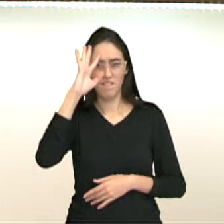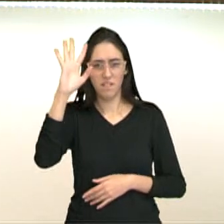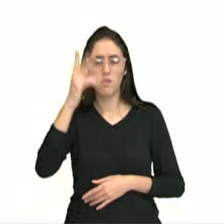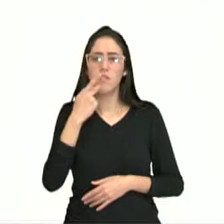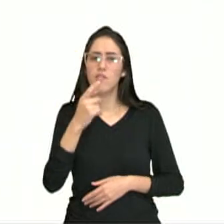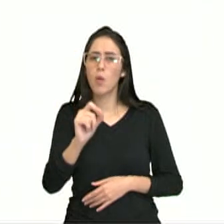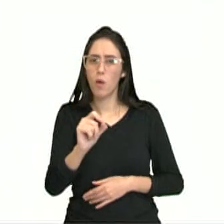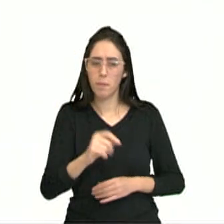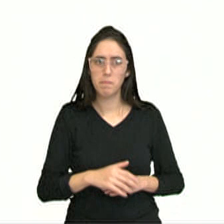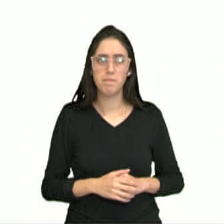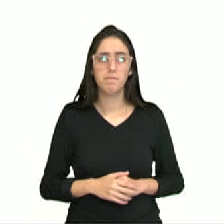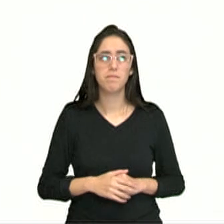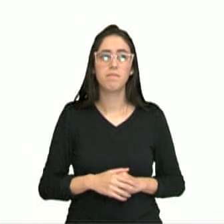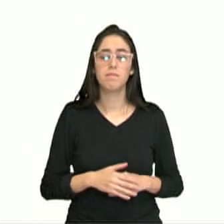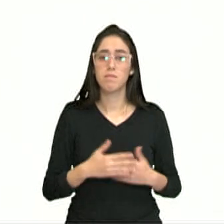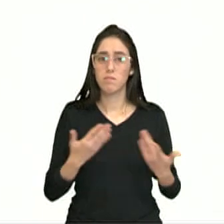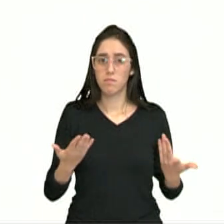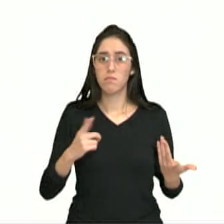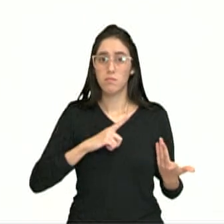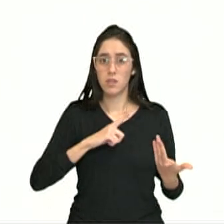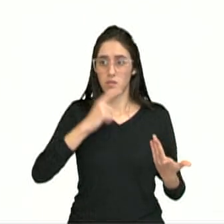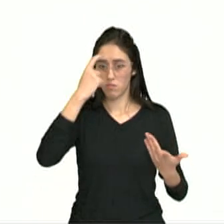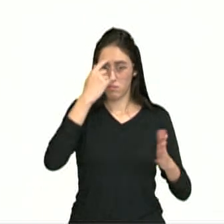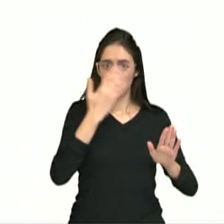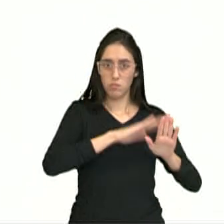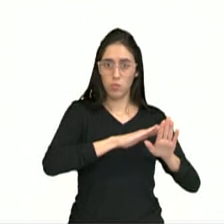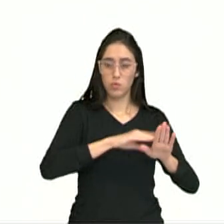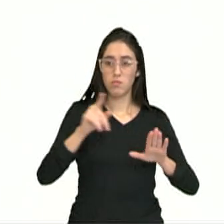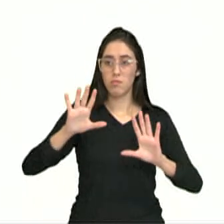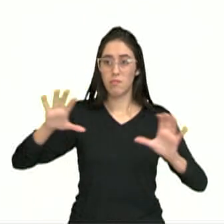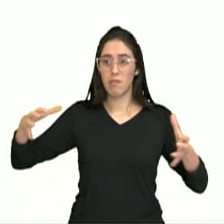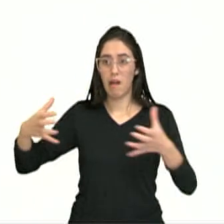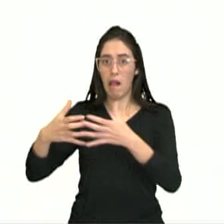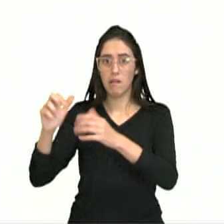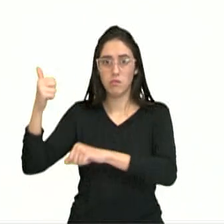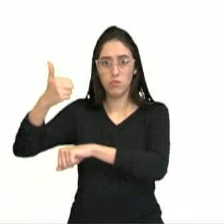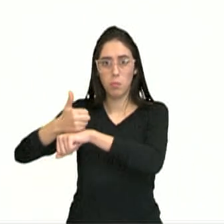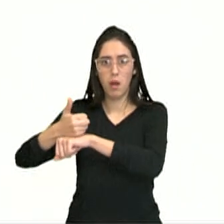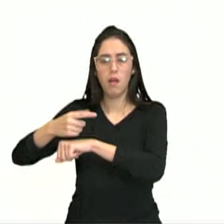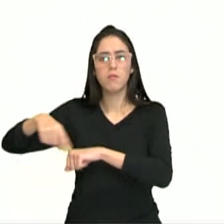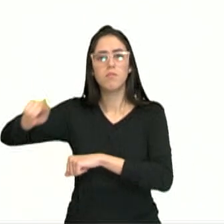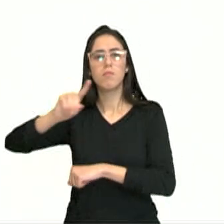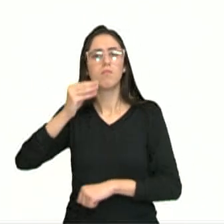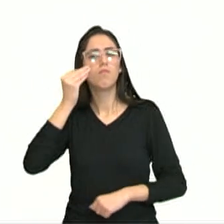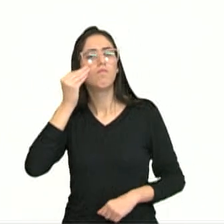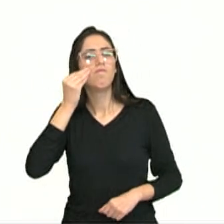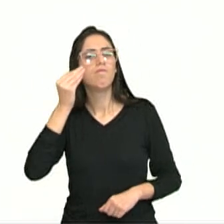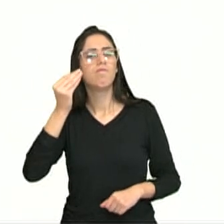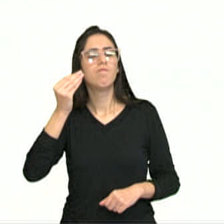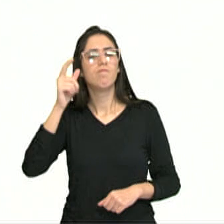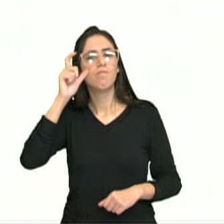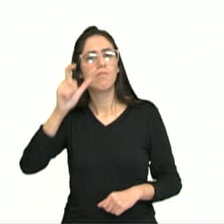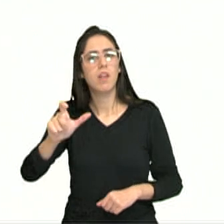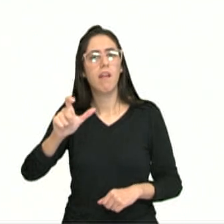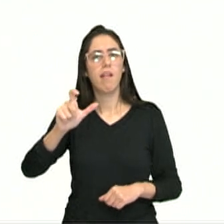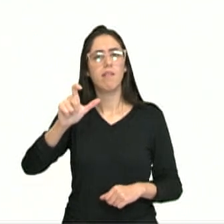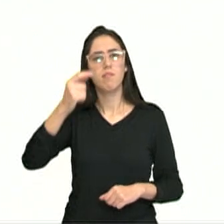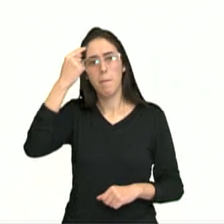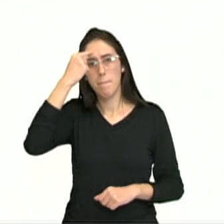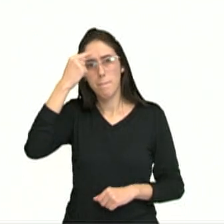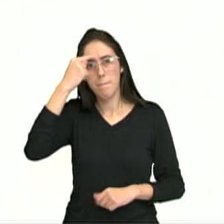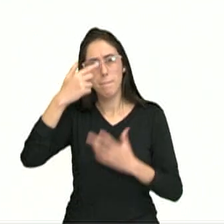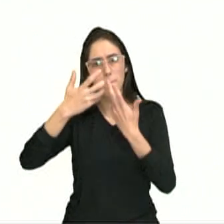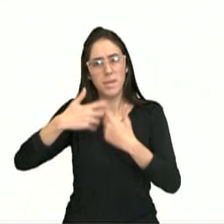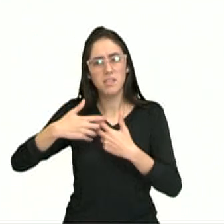da ideologia, a classe dominante ela busca fazer com que os seus interesses e ideias se transformem no interesse